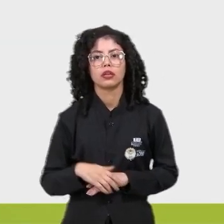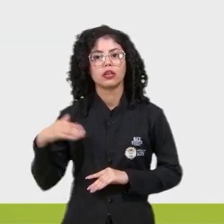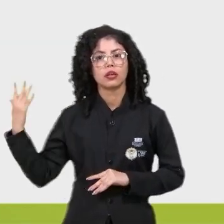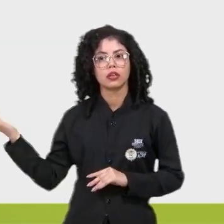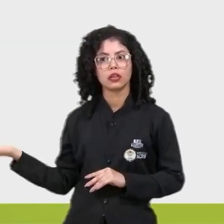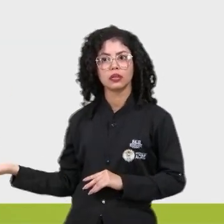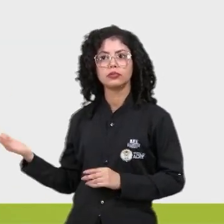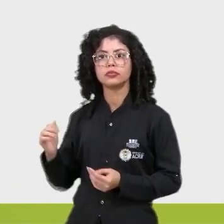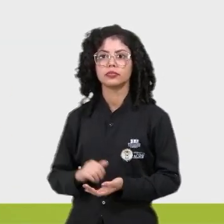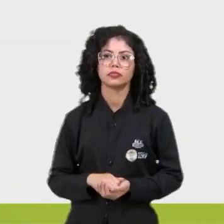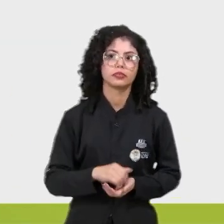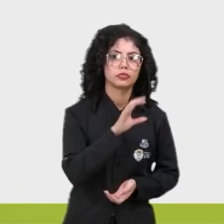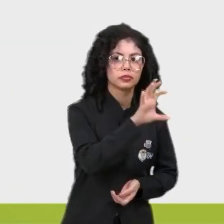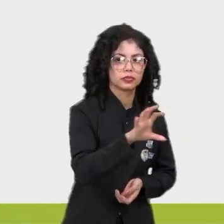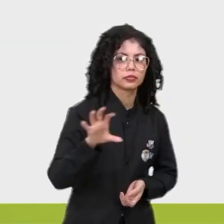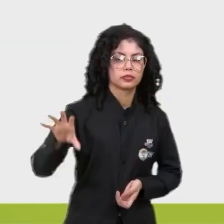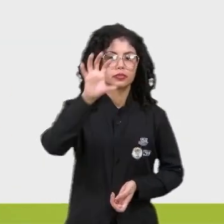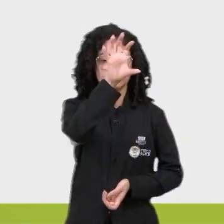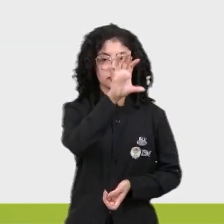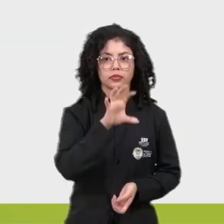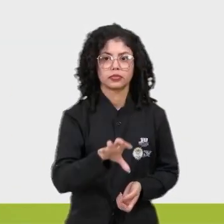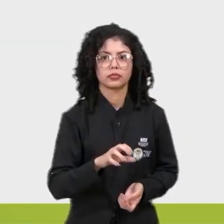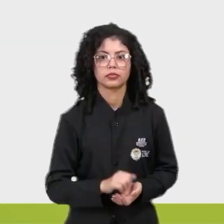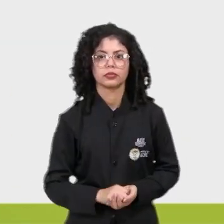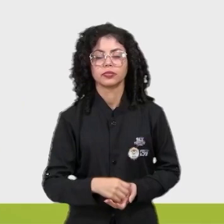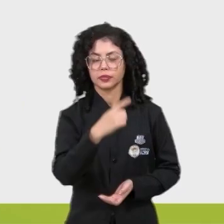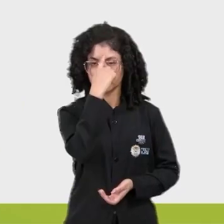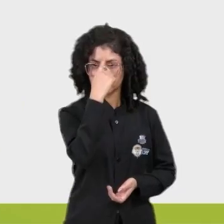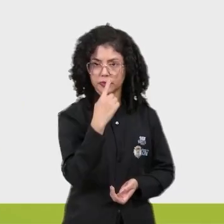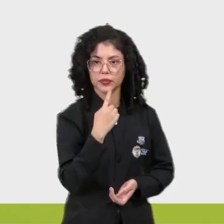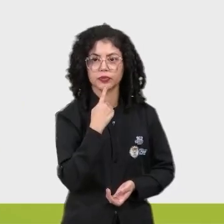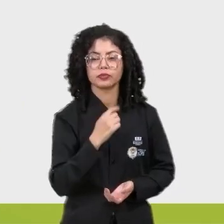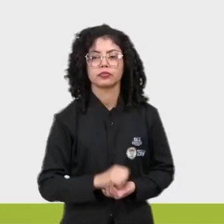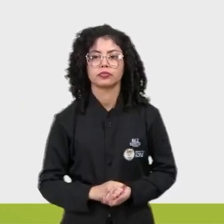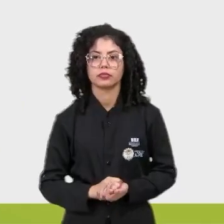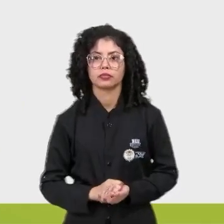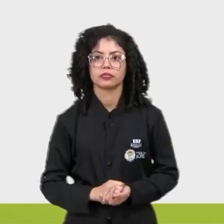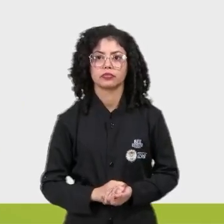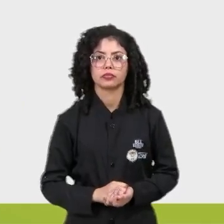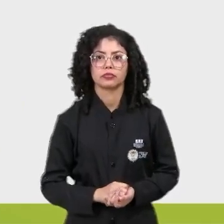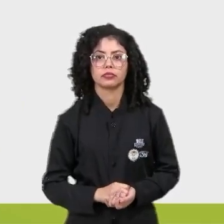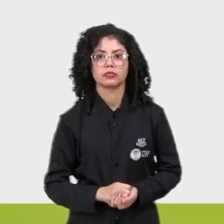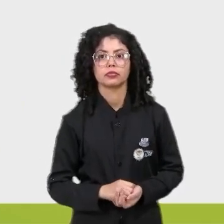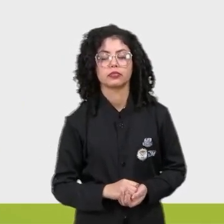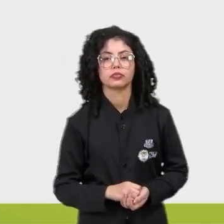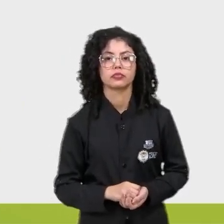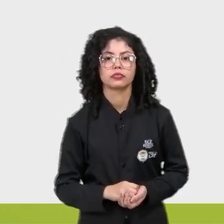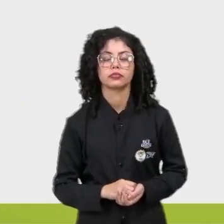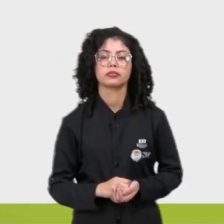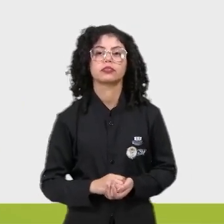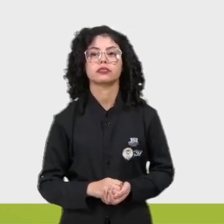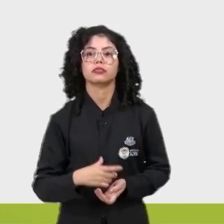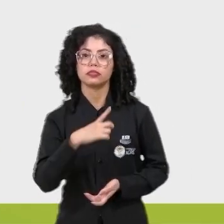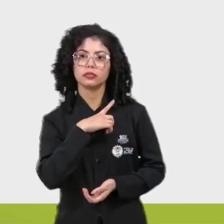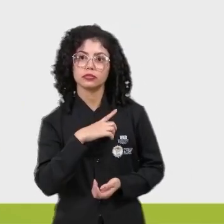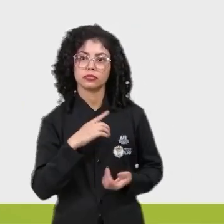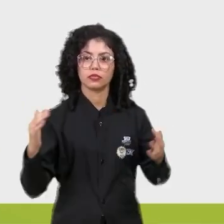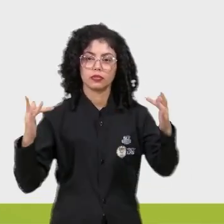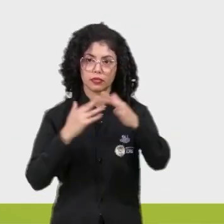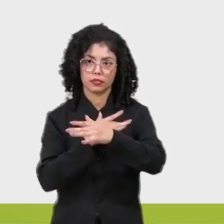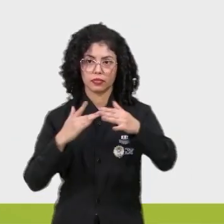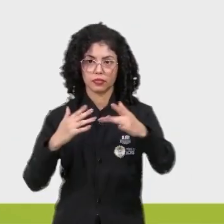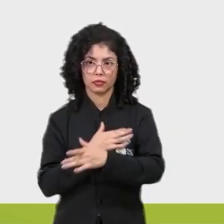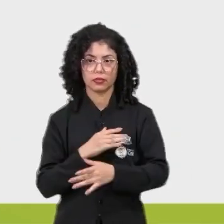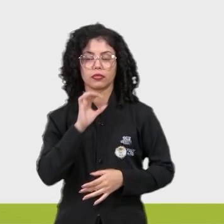Aqui eu trouxe para vocês um mapa que vai ilustrar bem aí, né, essa questão da hierarquia. Nós temos aqui centro